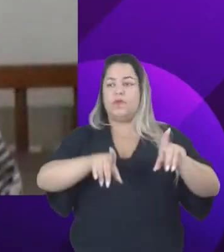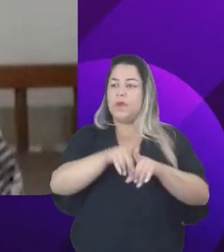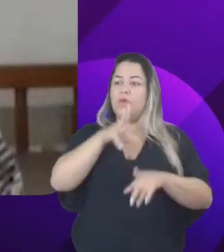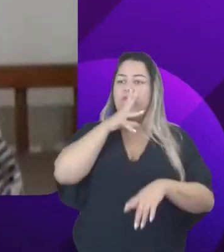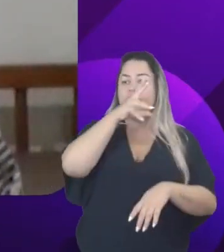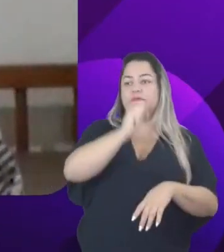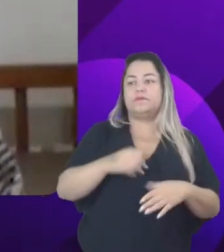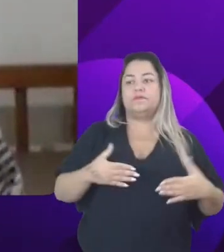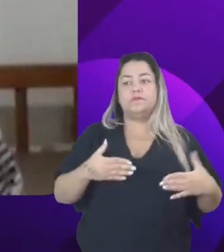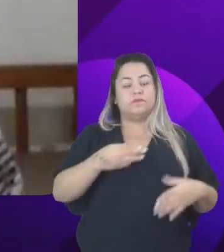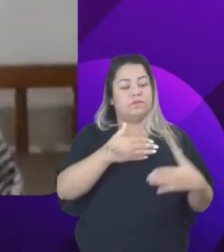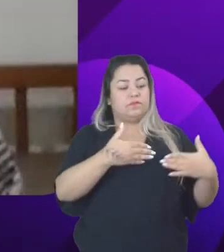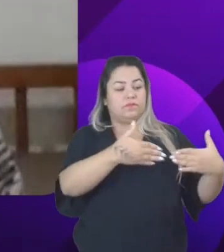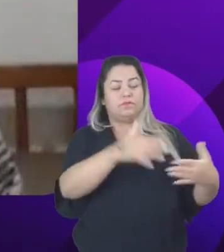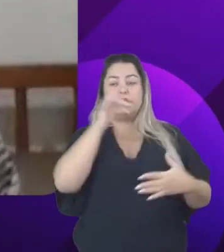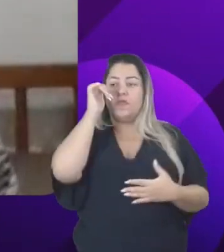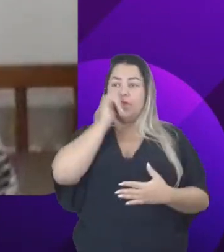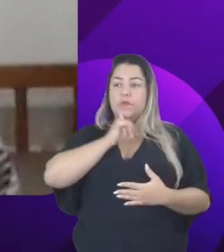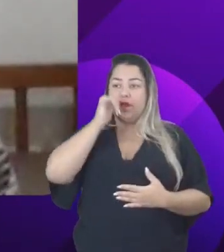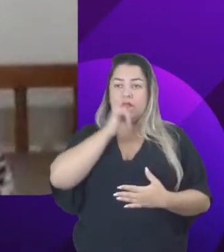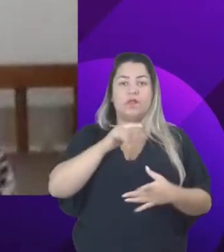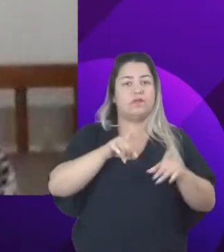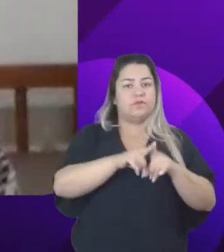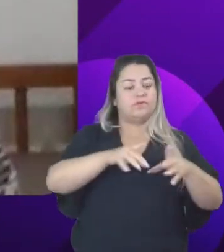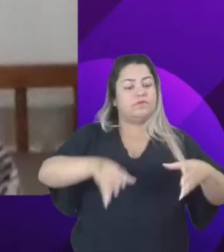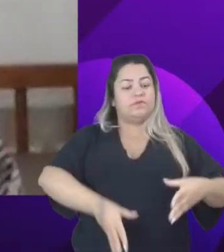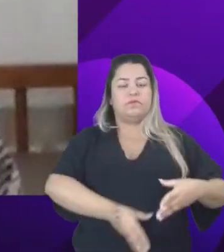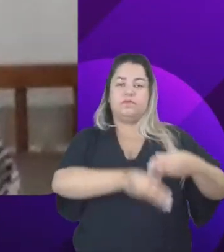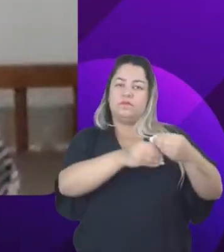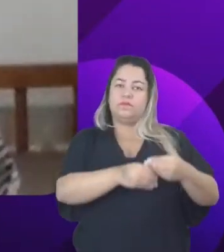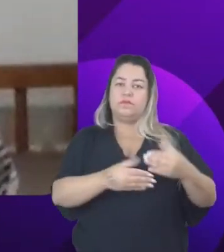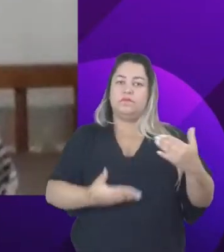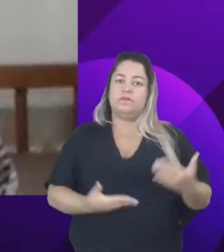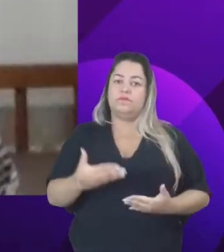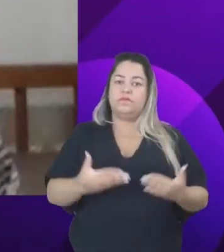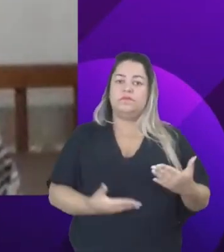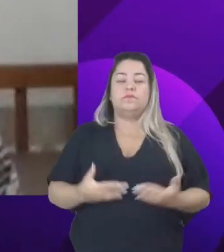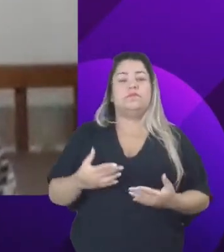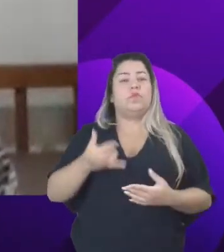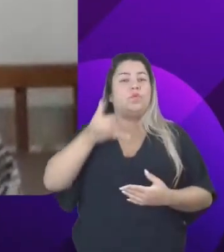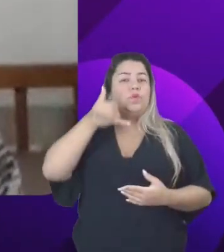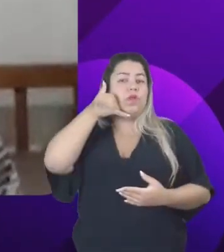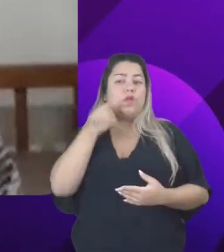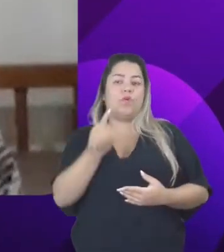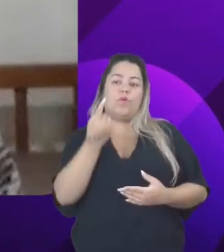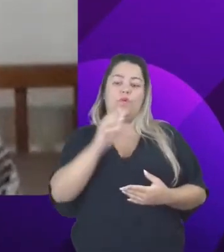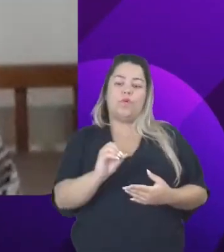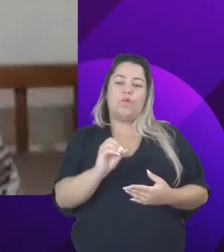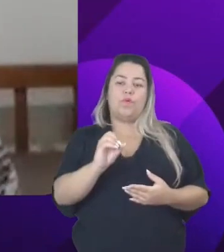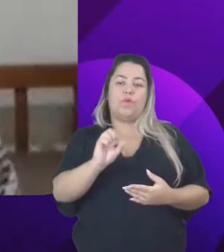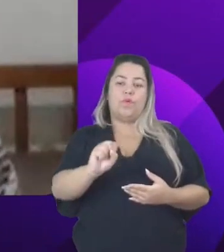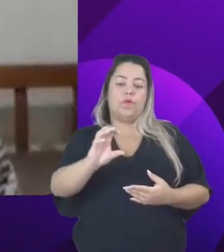forte do Ministério das Mulheres é a recomposição do serviço do Ligue 180, da Central